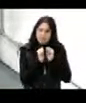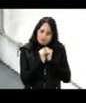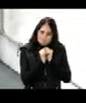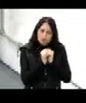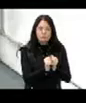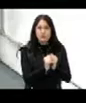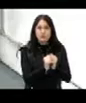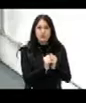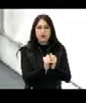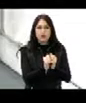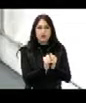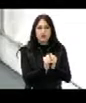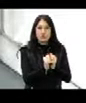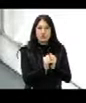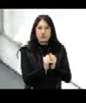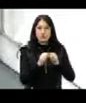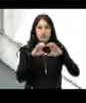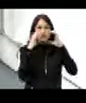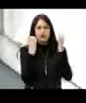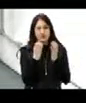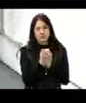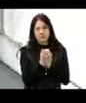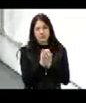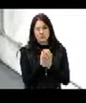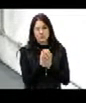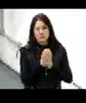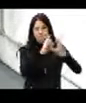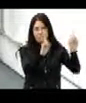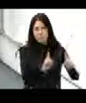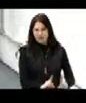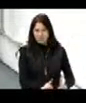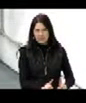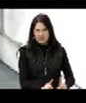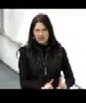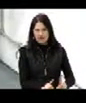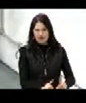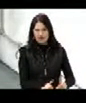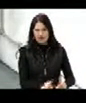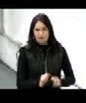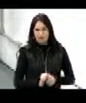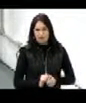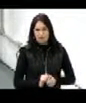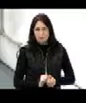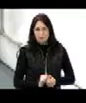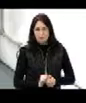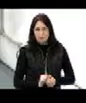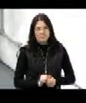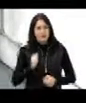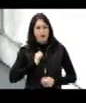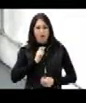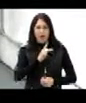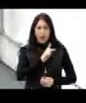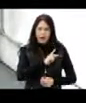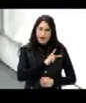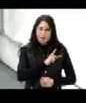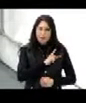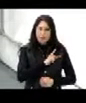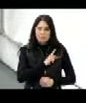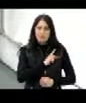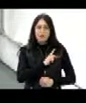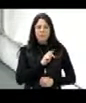as entidades com deficiência. E aqui eu cito, então, a APAS, Associação de Pais e Amigos dos